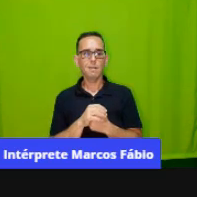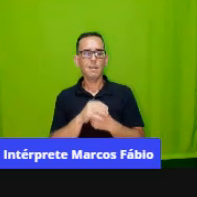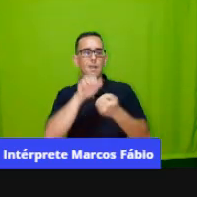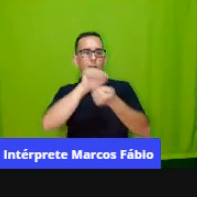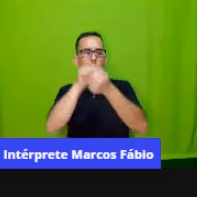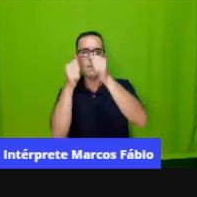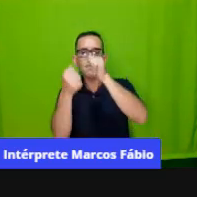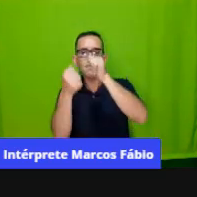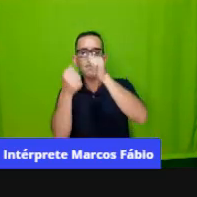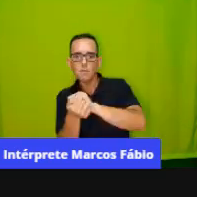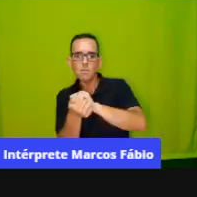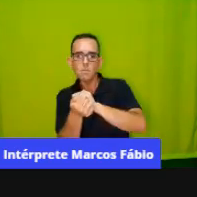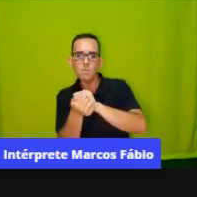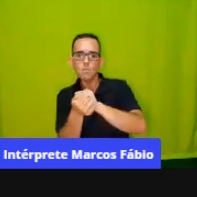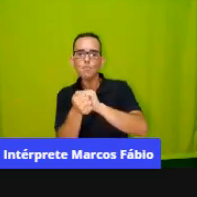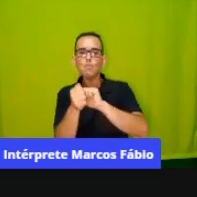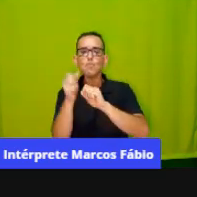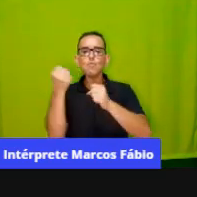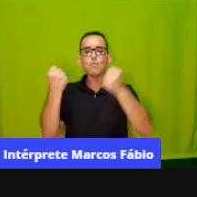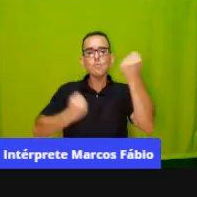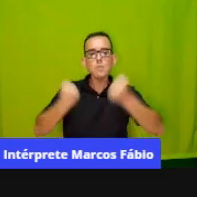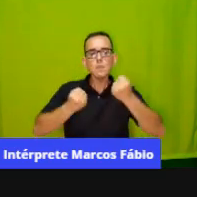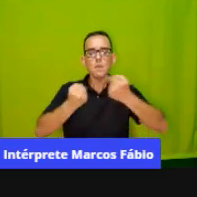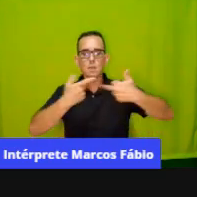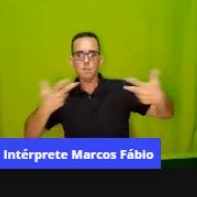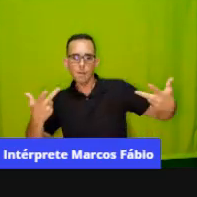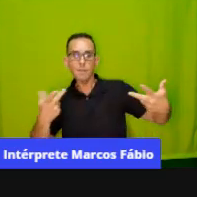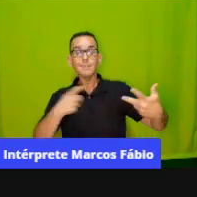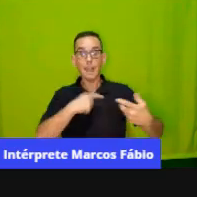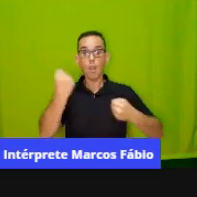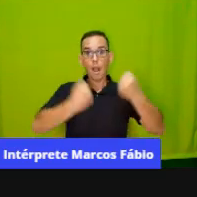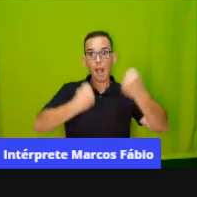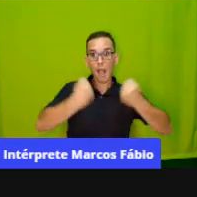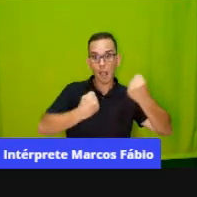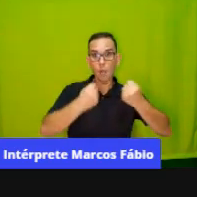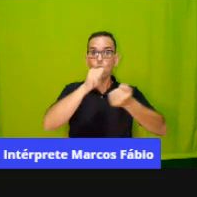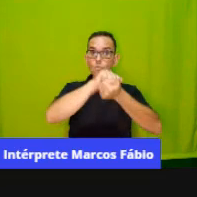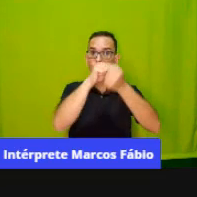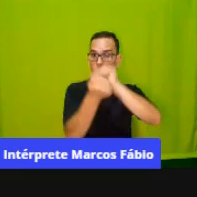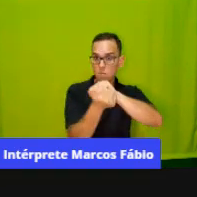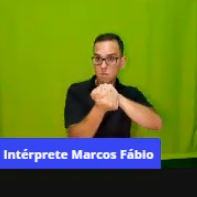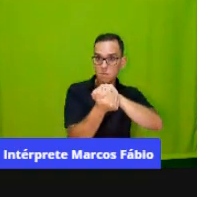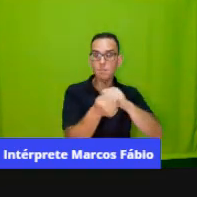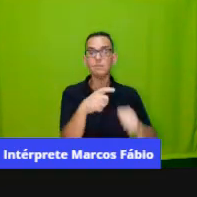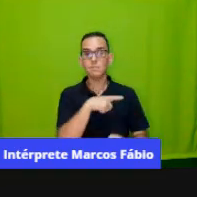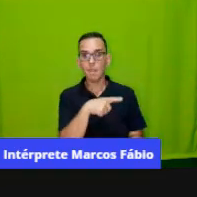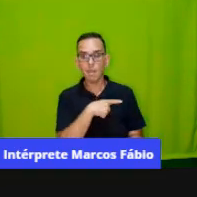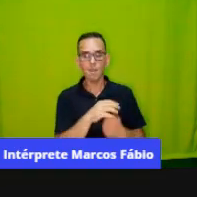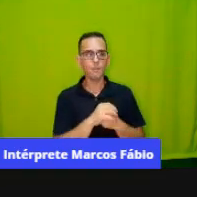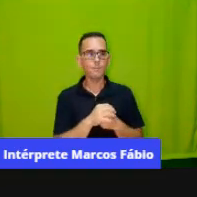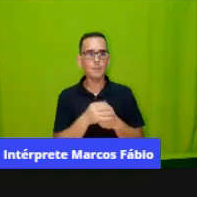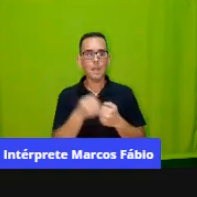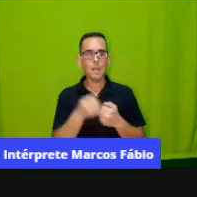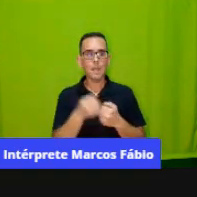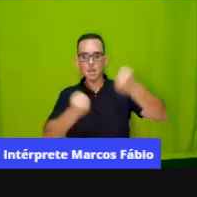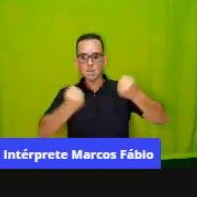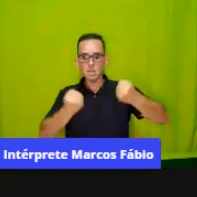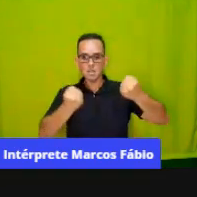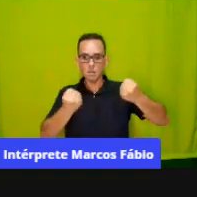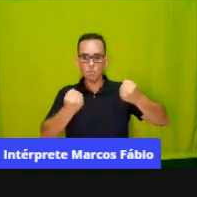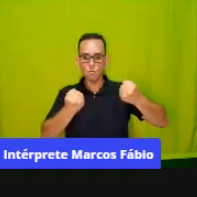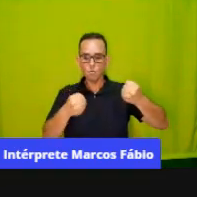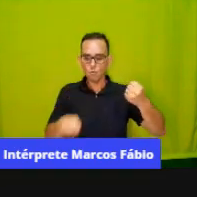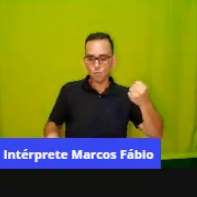no transporte. Então, assim, no carro, a gente tem adaptação na direção, no volante,